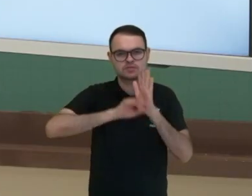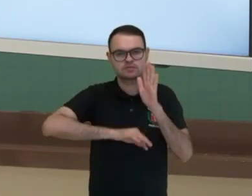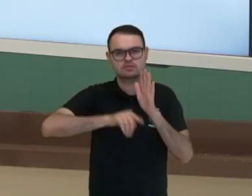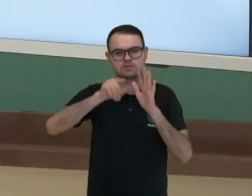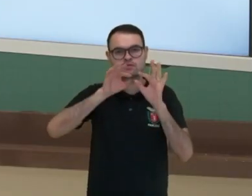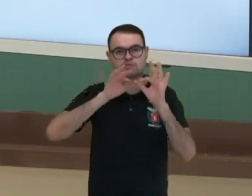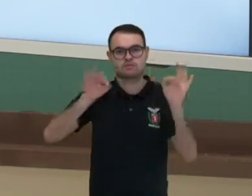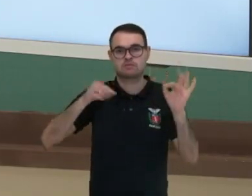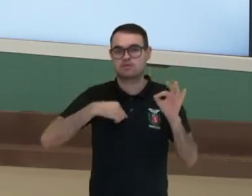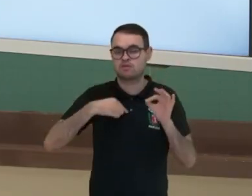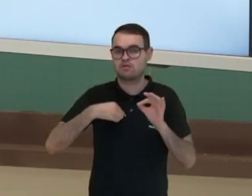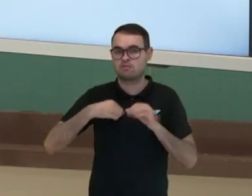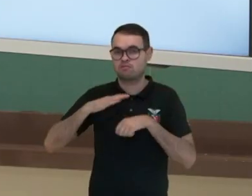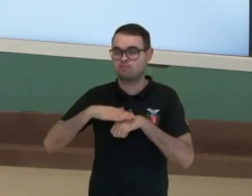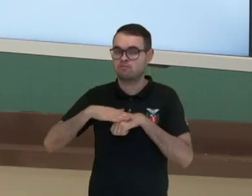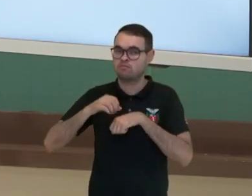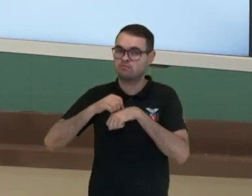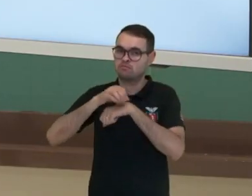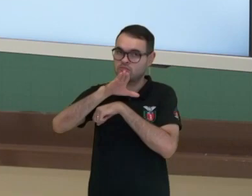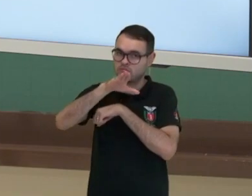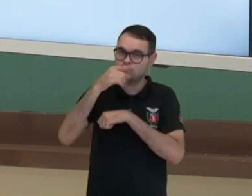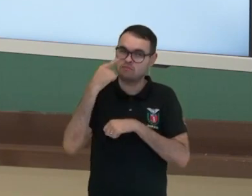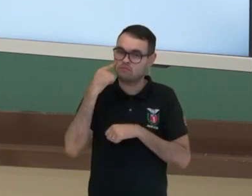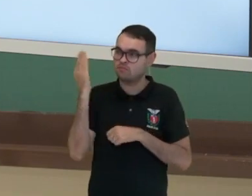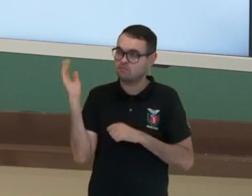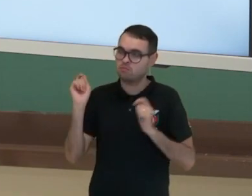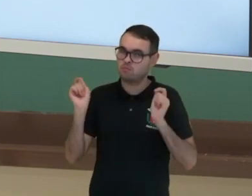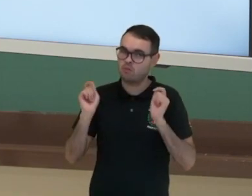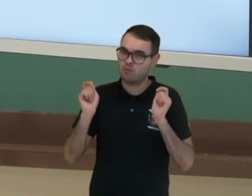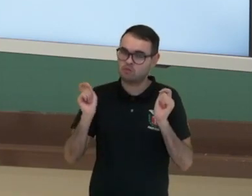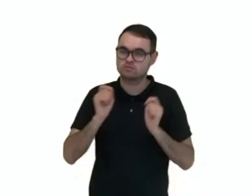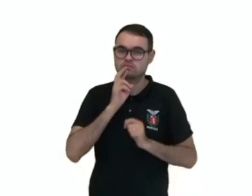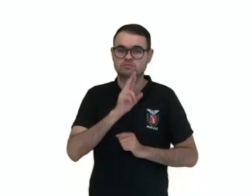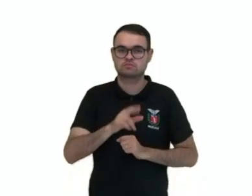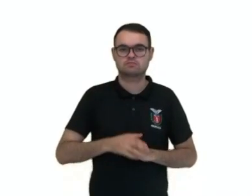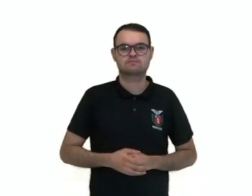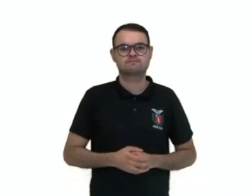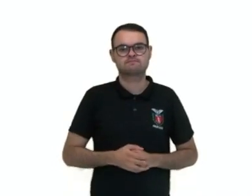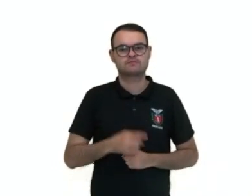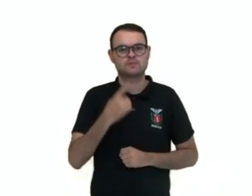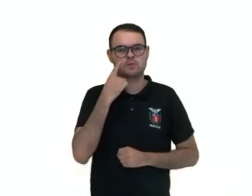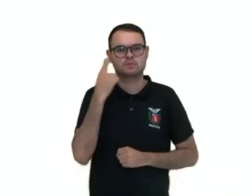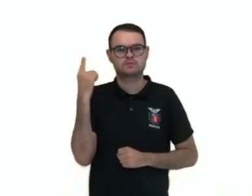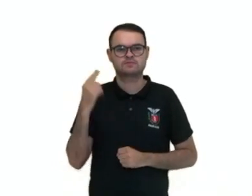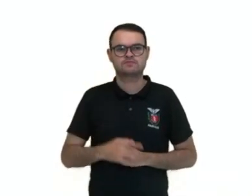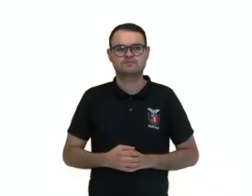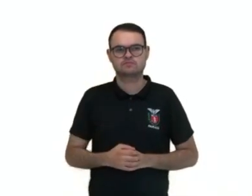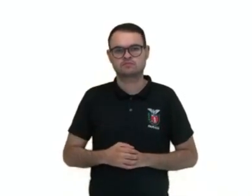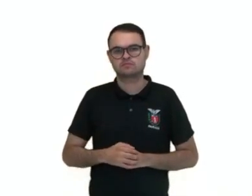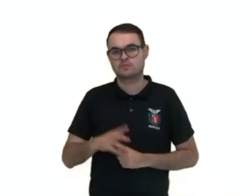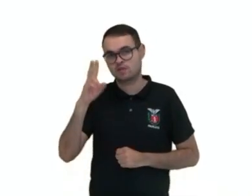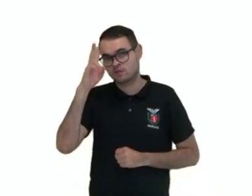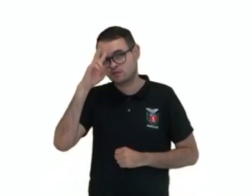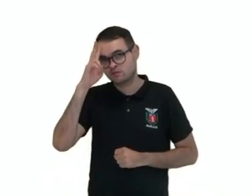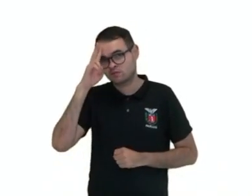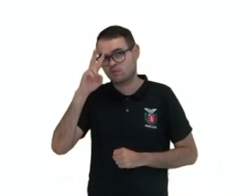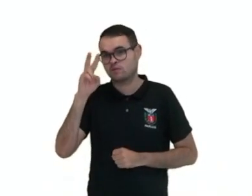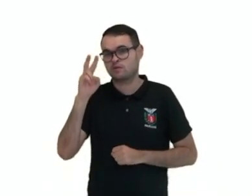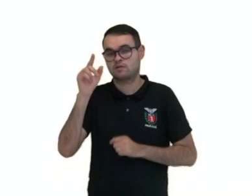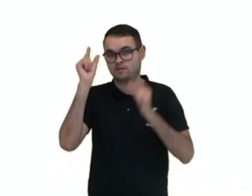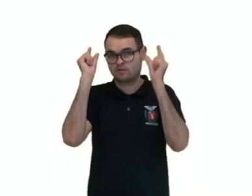Eu construí um texto, construí uma frase, trago aqui uma possibilidade de resposta para vocês. Olha só, história em grego